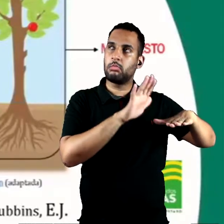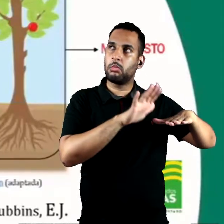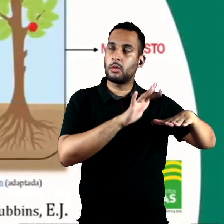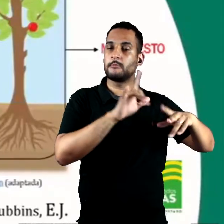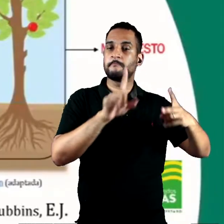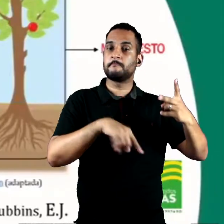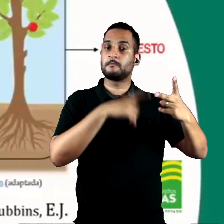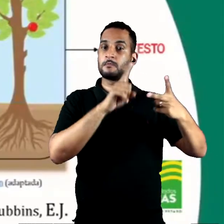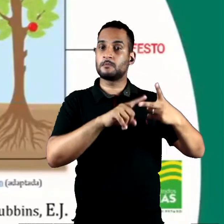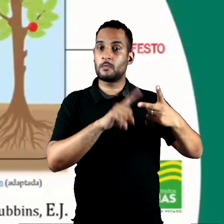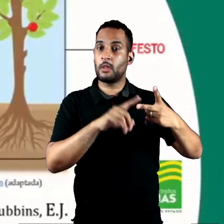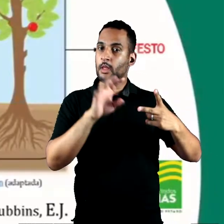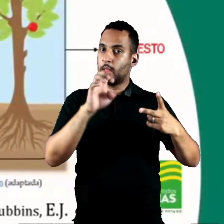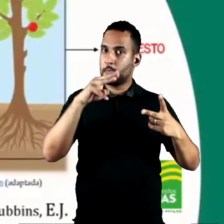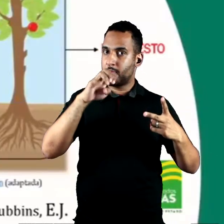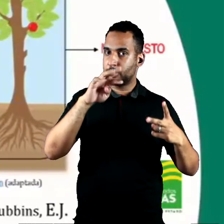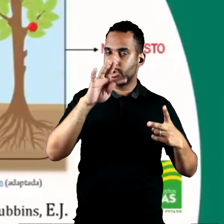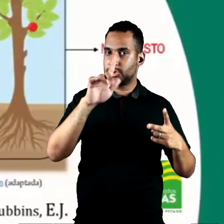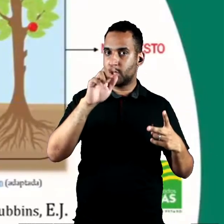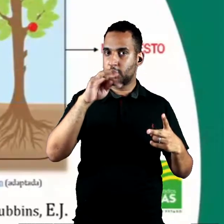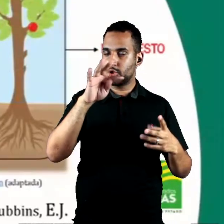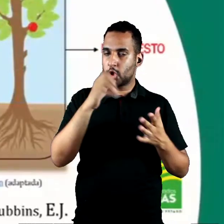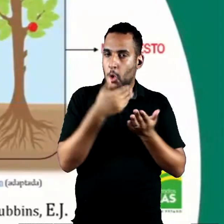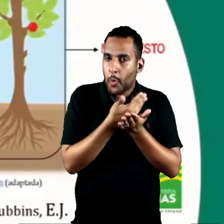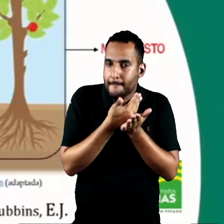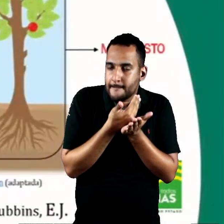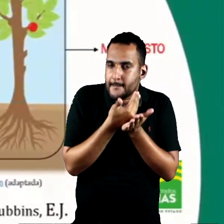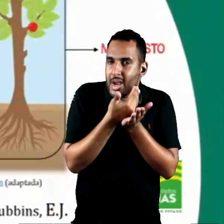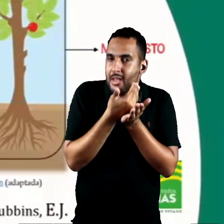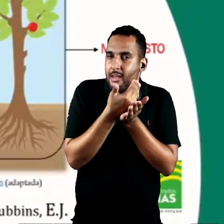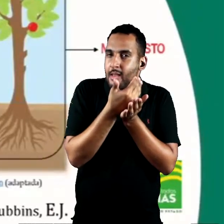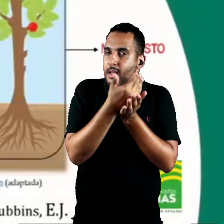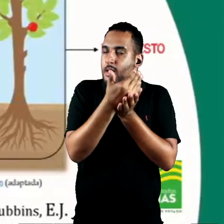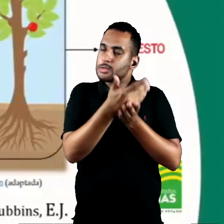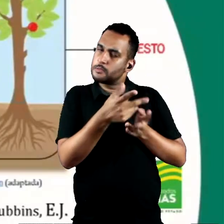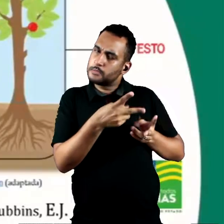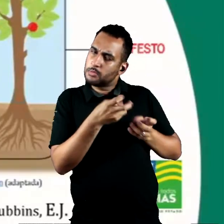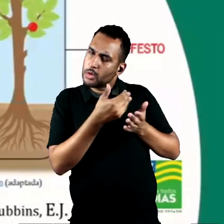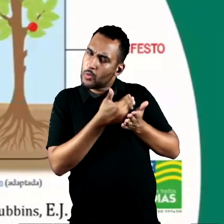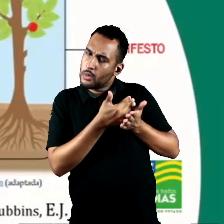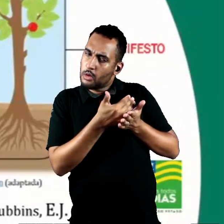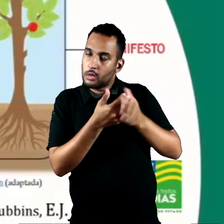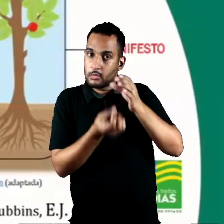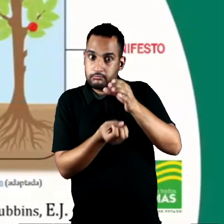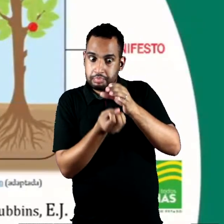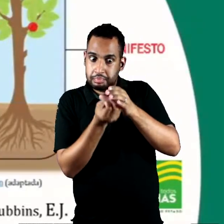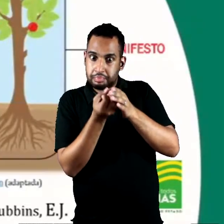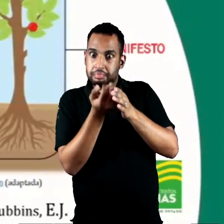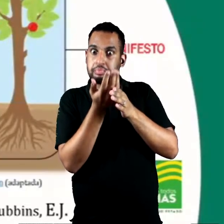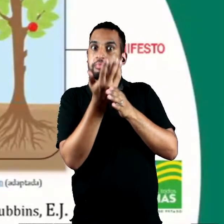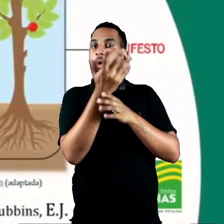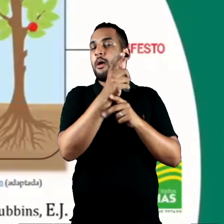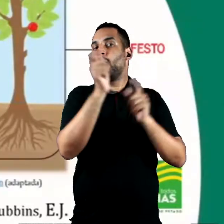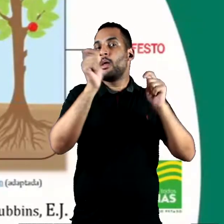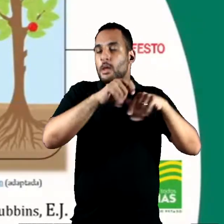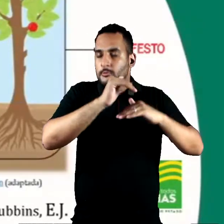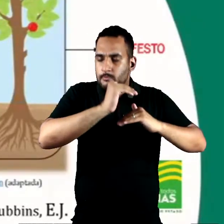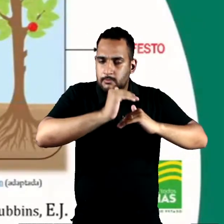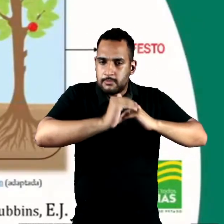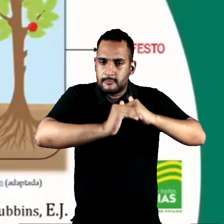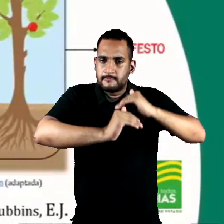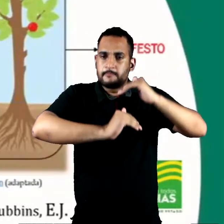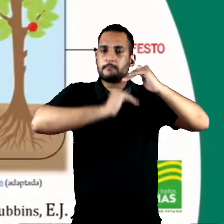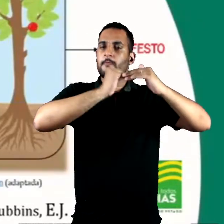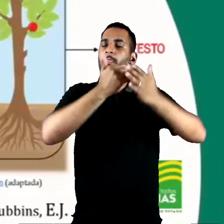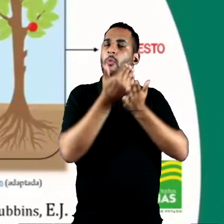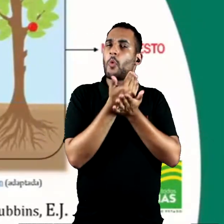atenção especial e encorajamento para que ele possa desenvolver suas capacidades, assim como quando